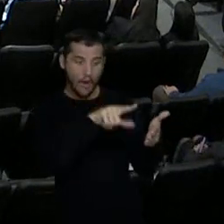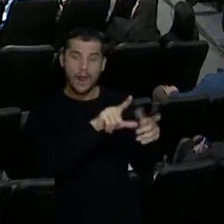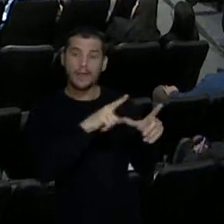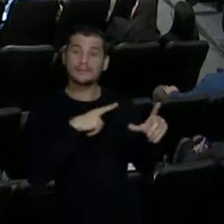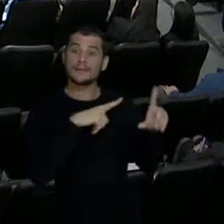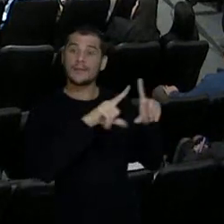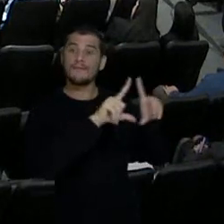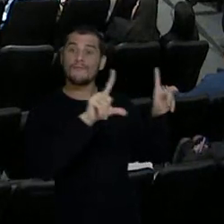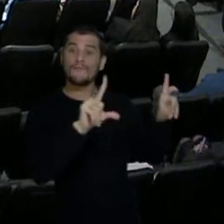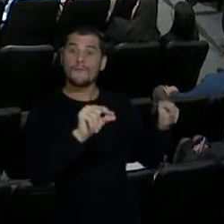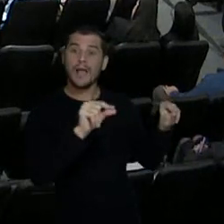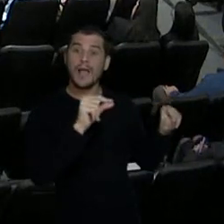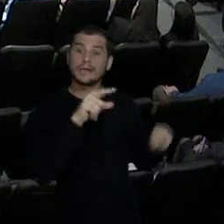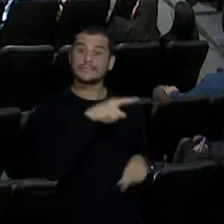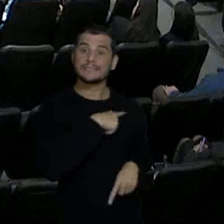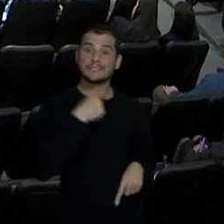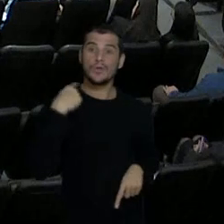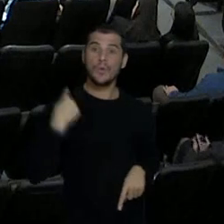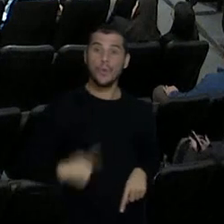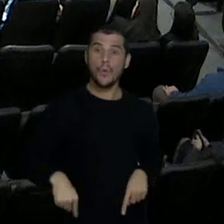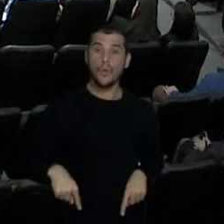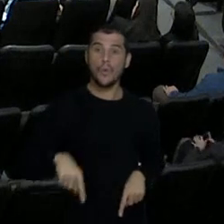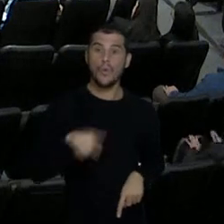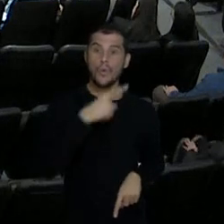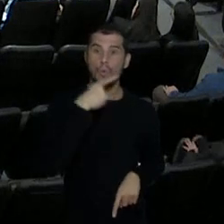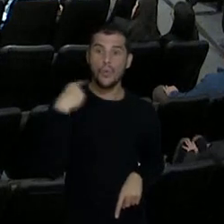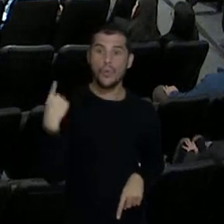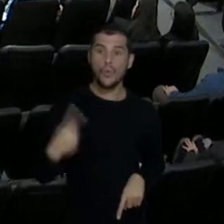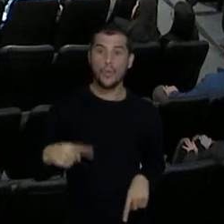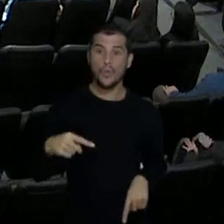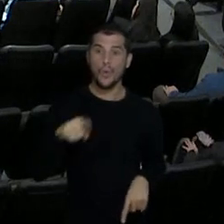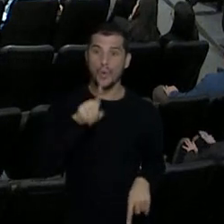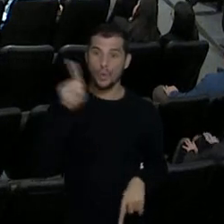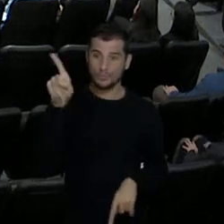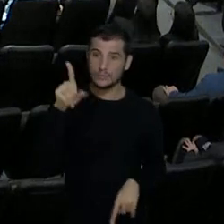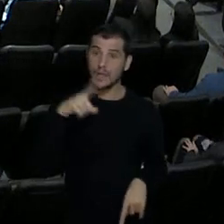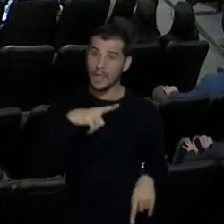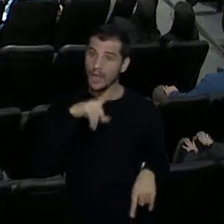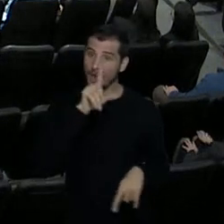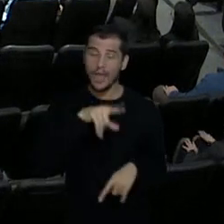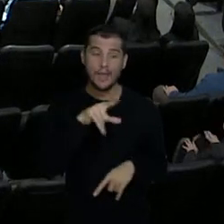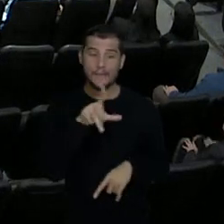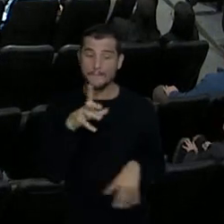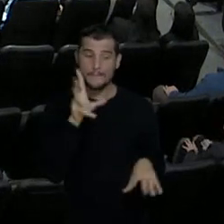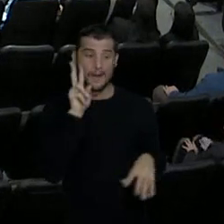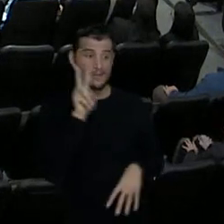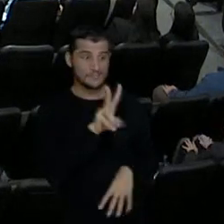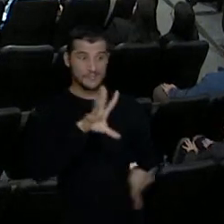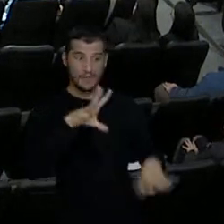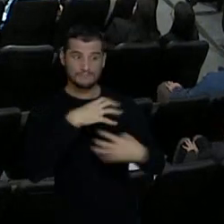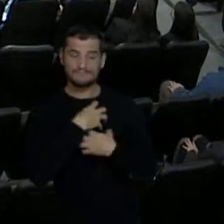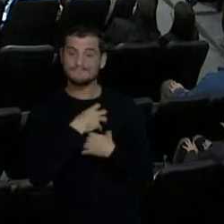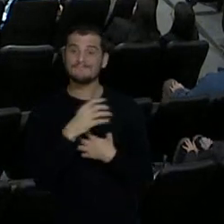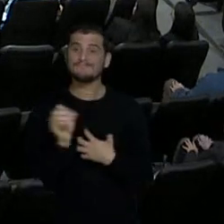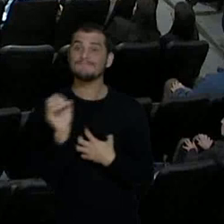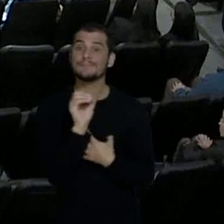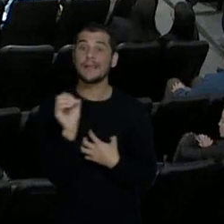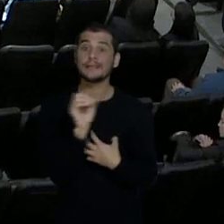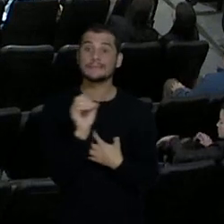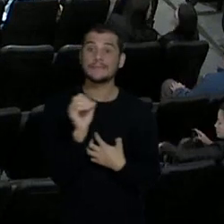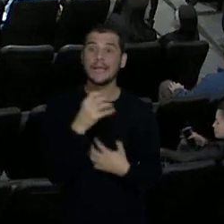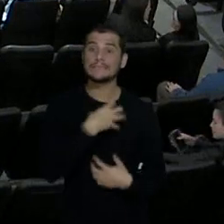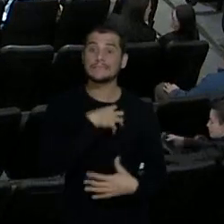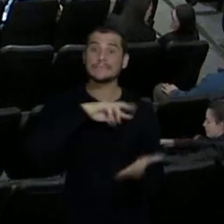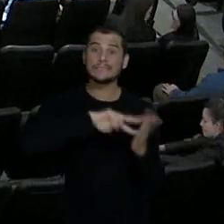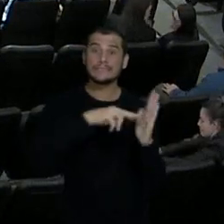em russo aquilo lá é um monte de rabisco não faz o menor sentido dá para você ver na carinha